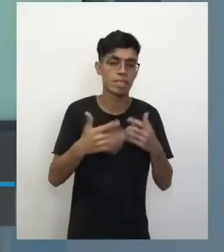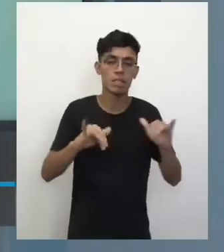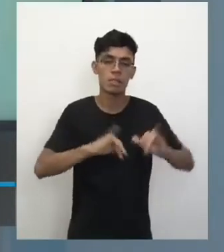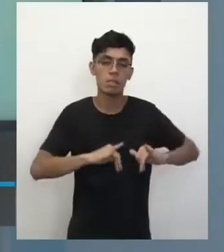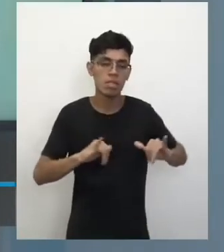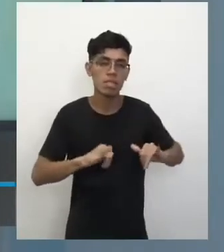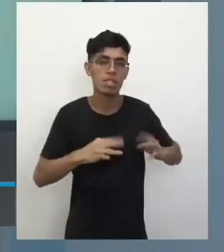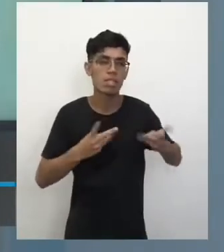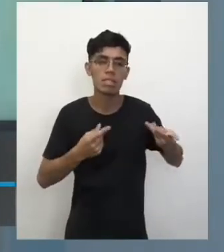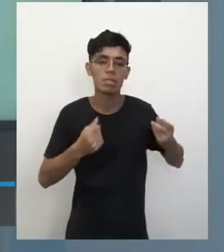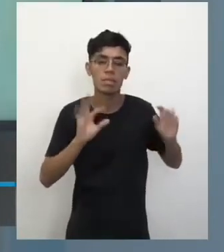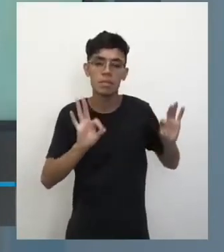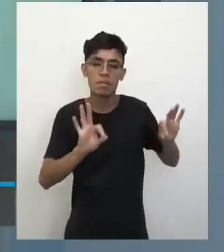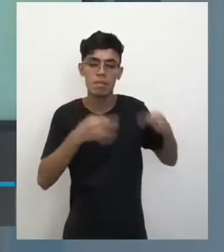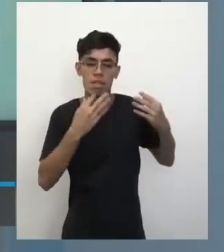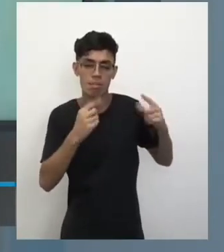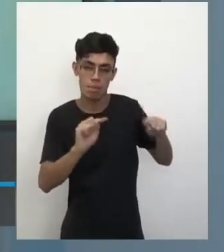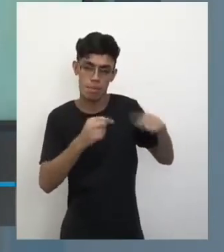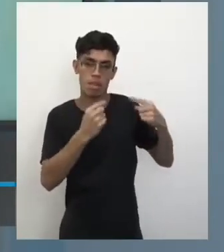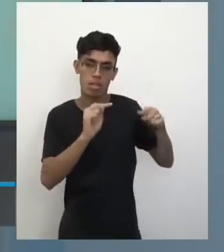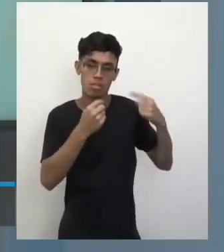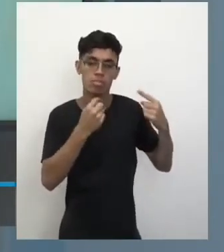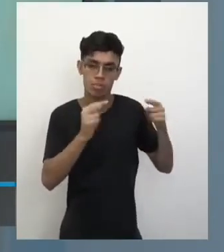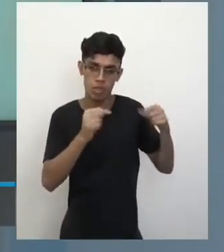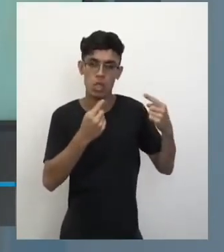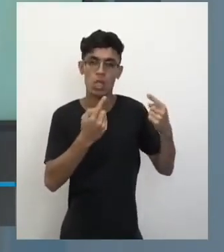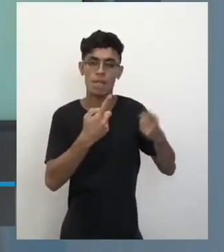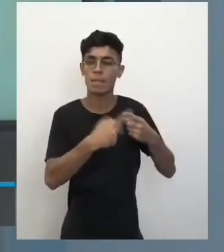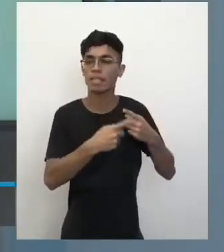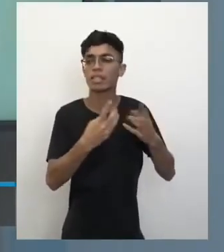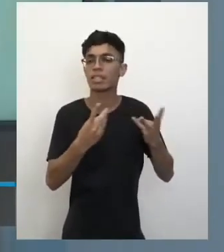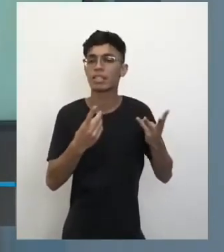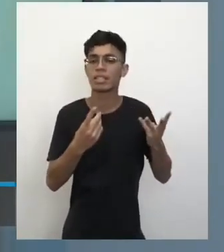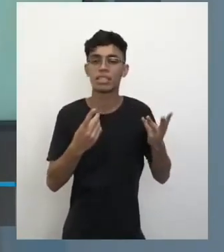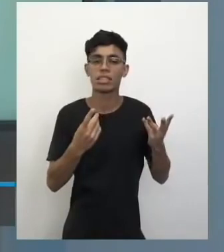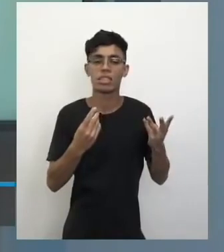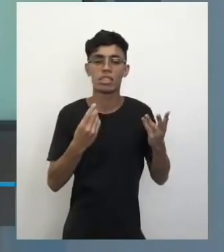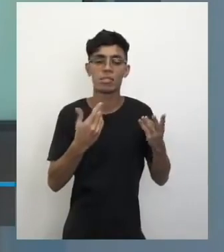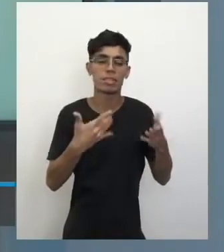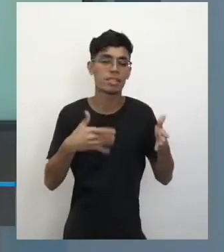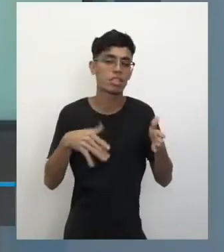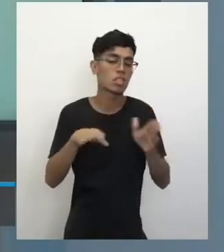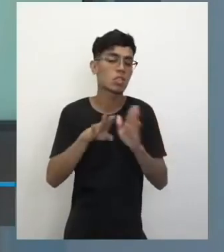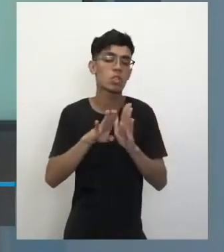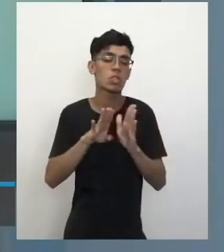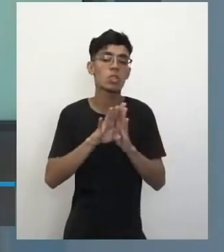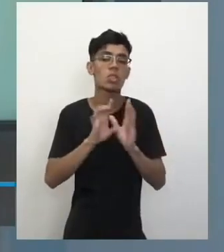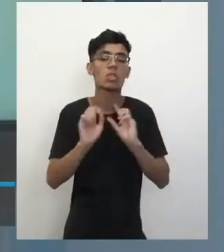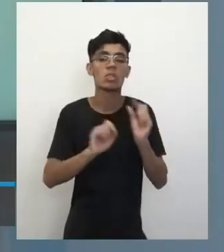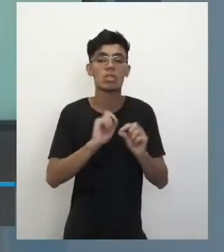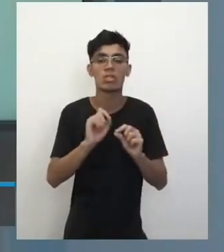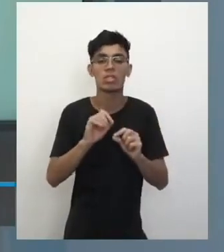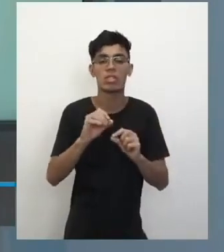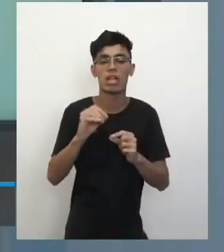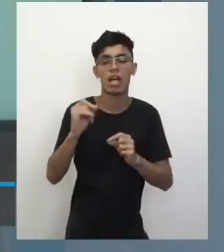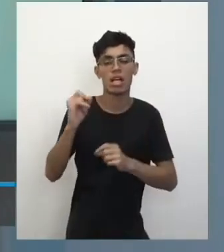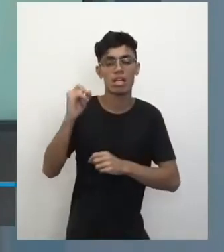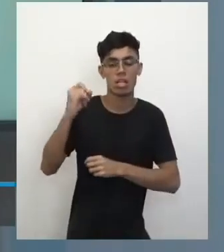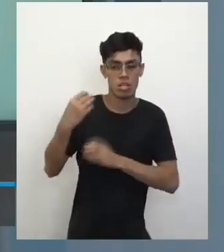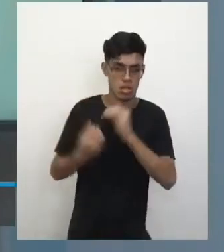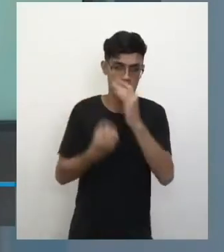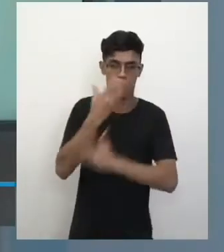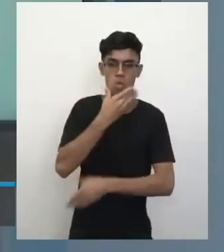Lamarck, sofreu muitas críticas, né, e principalmente porque quando chega lá na origem do homem, começou-se